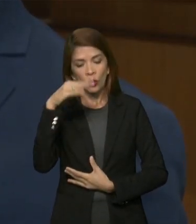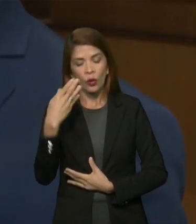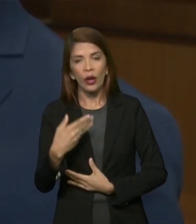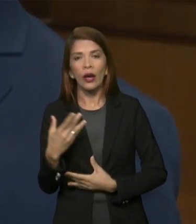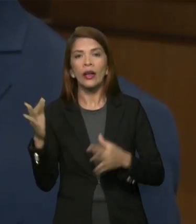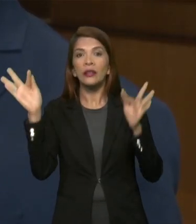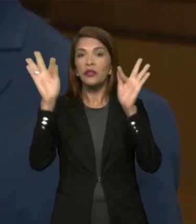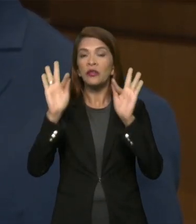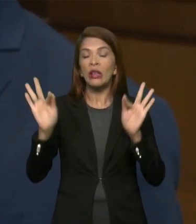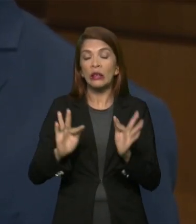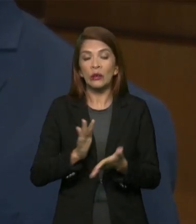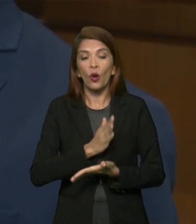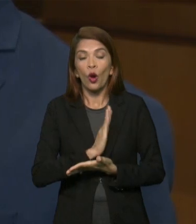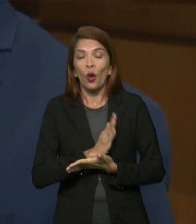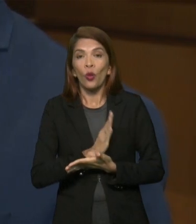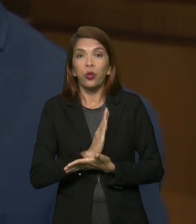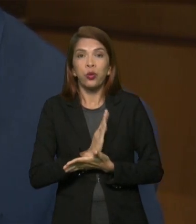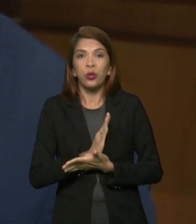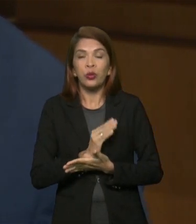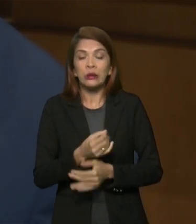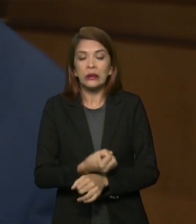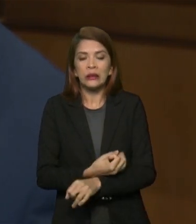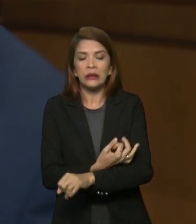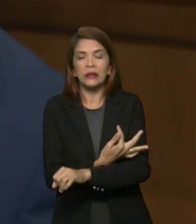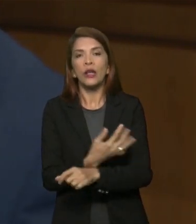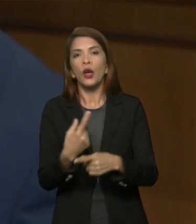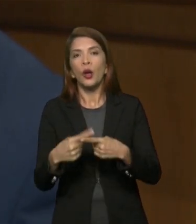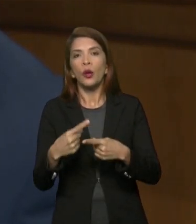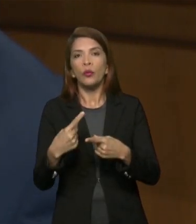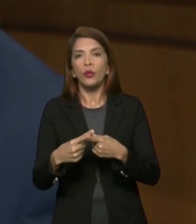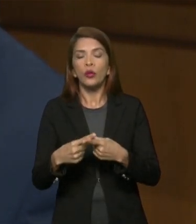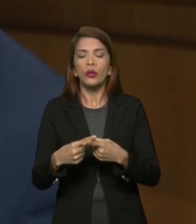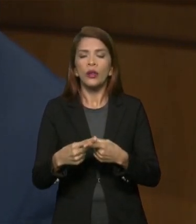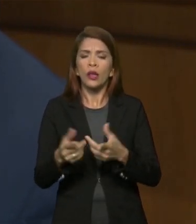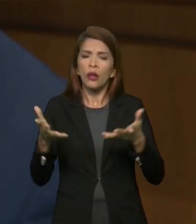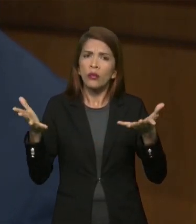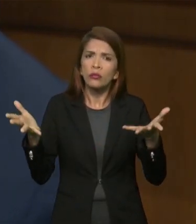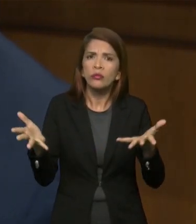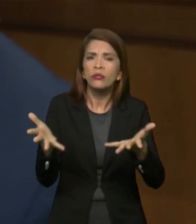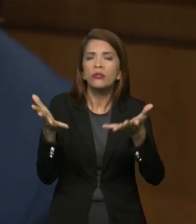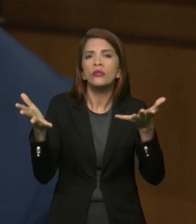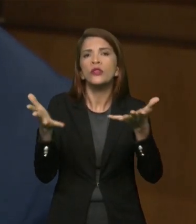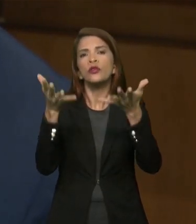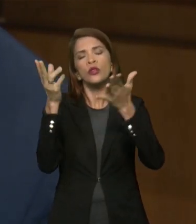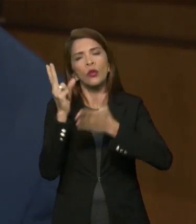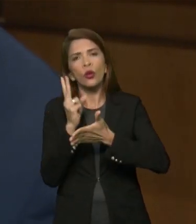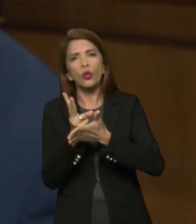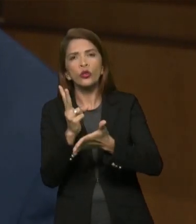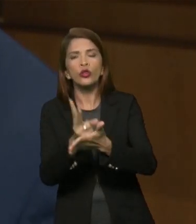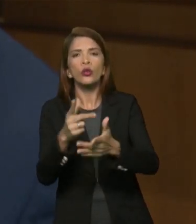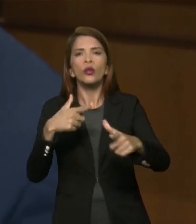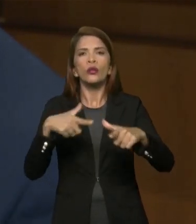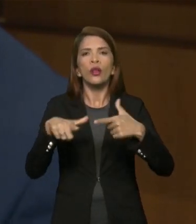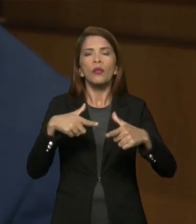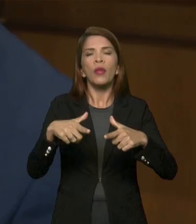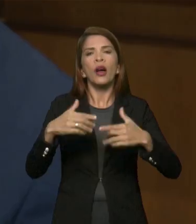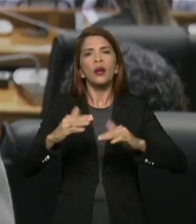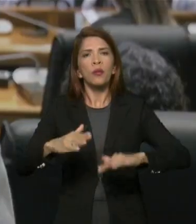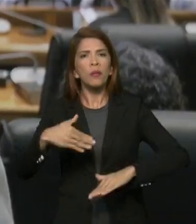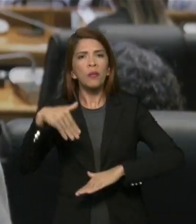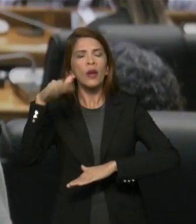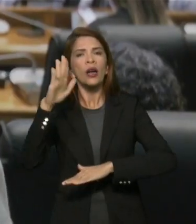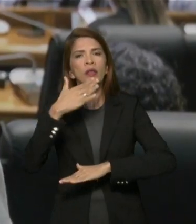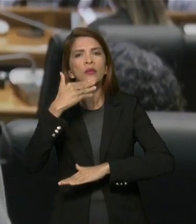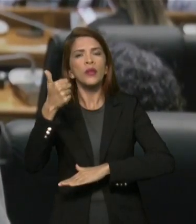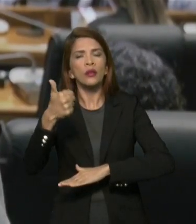muito batendo forte, porque a gente é motivado a continuar fazendo mais e melhor quando é reconhecido assim publicamente.